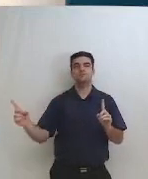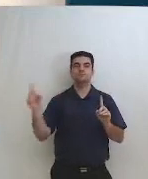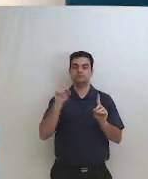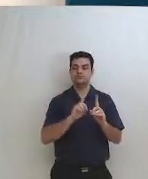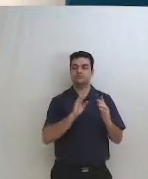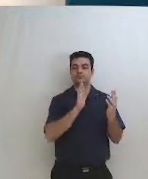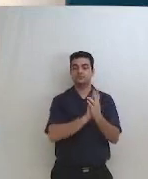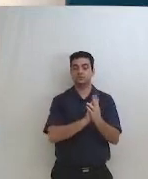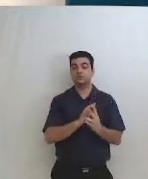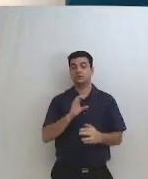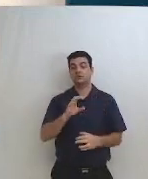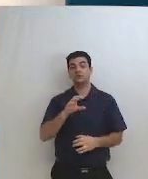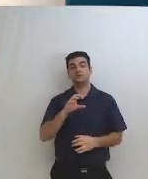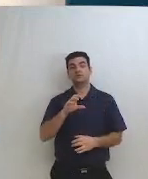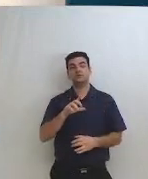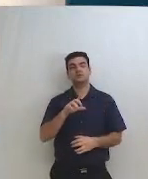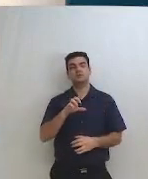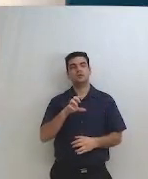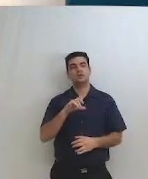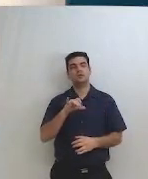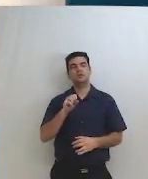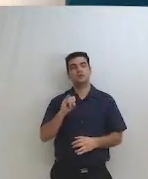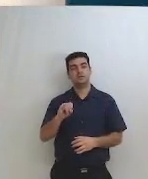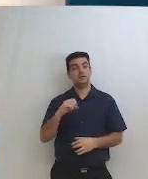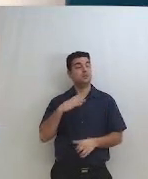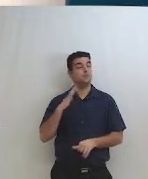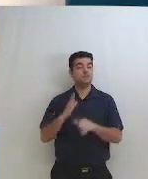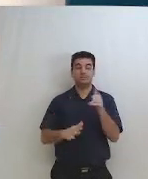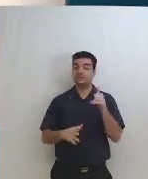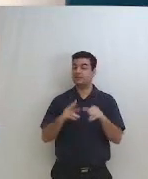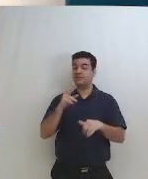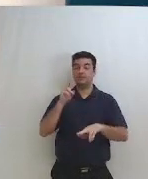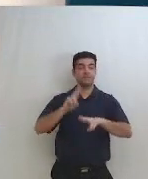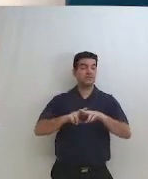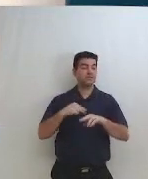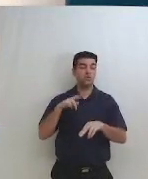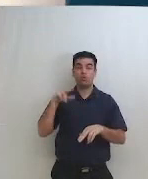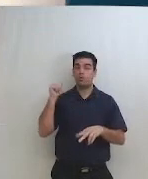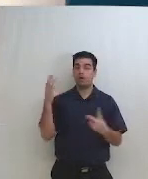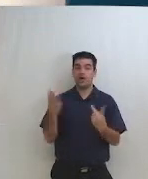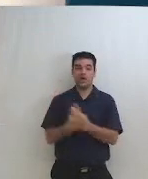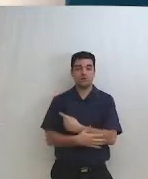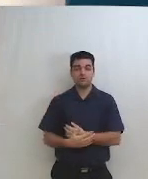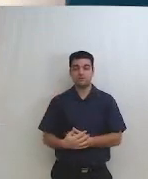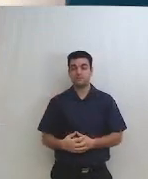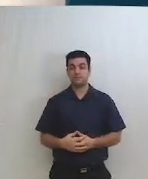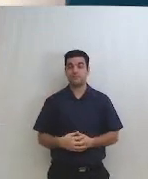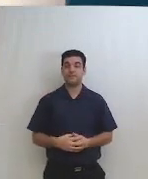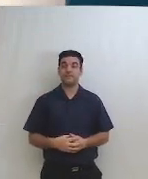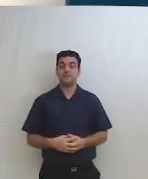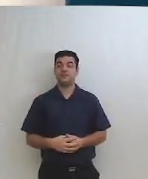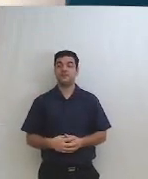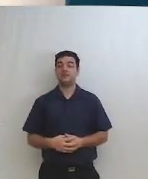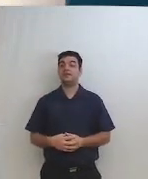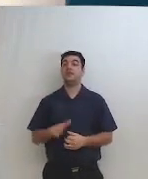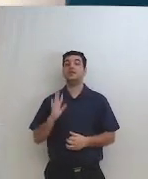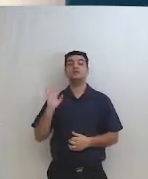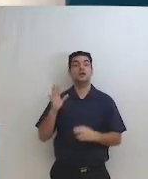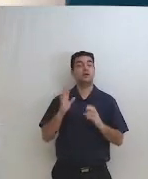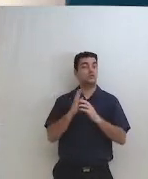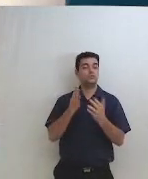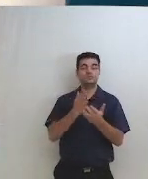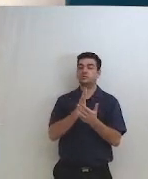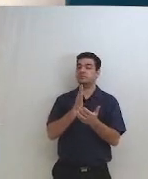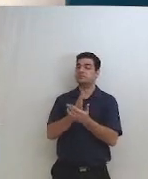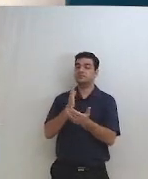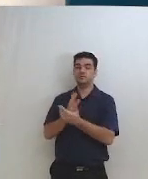registro, além de primário, bons antecedentes, não são motivo suficiente, aprovado em vários concursos. São pessoas com